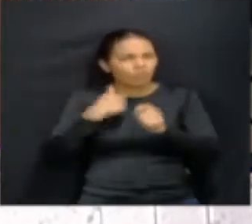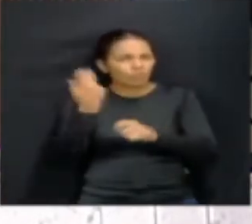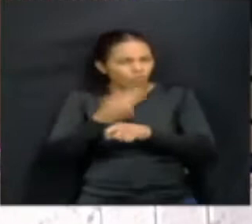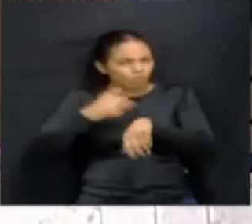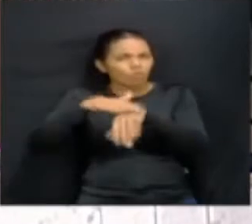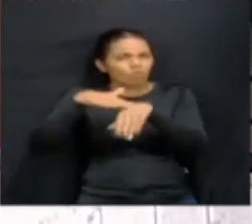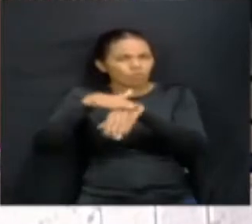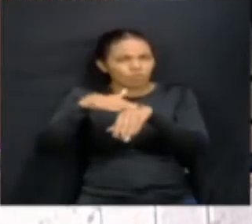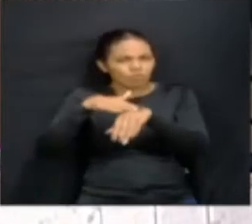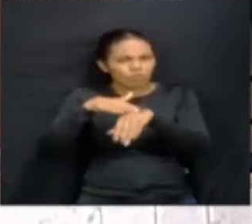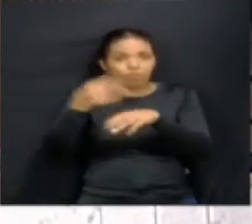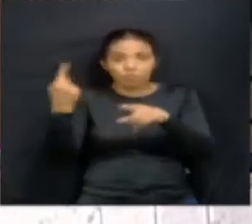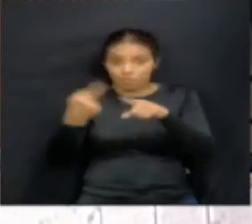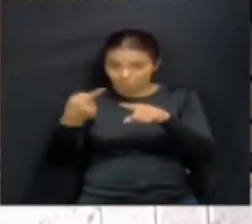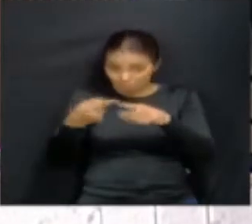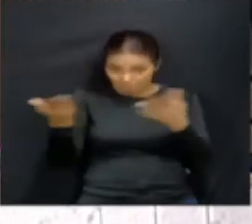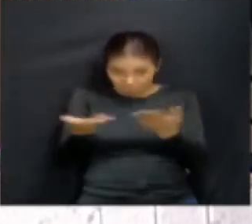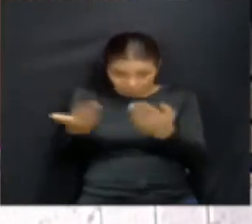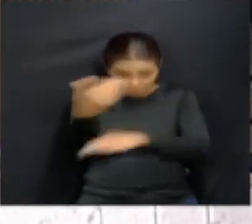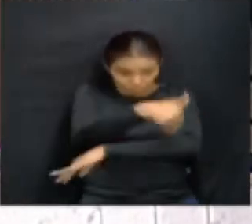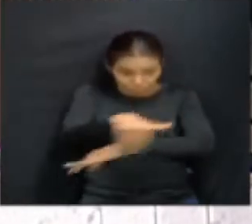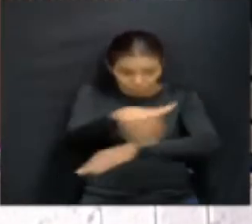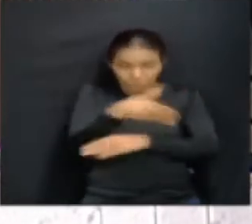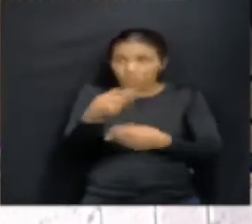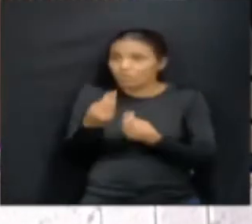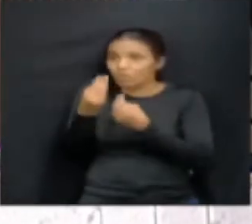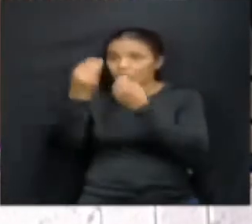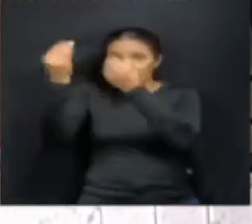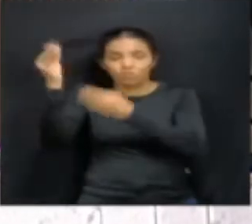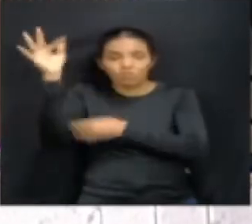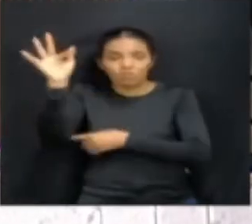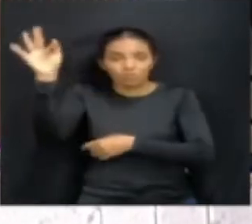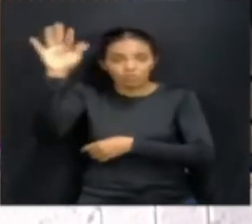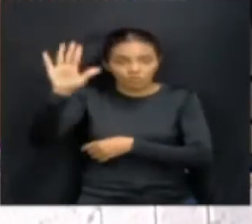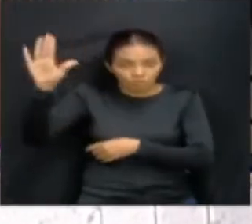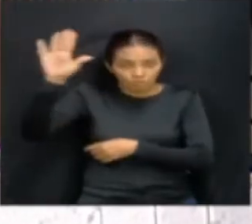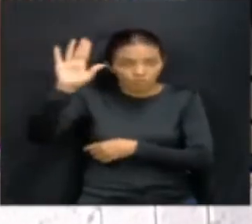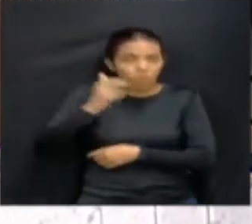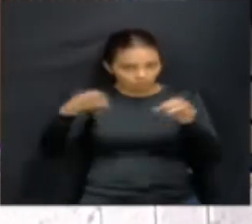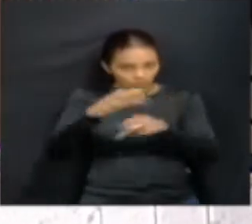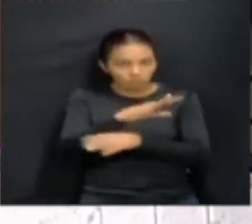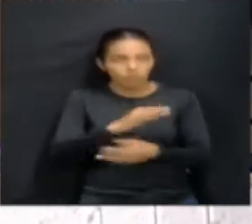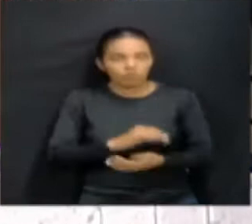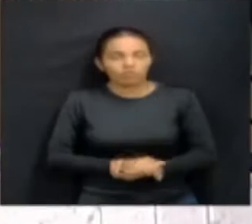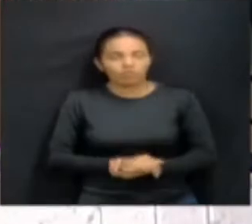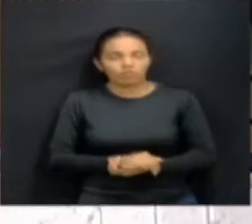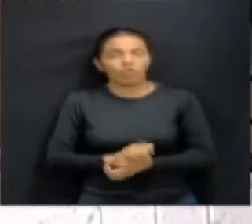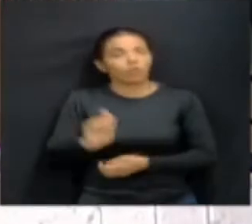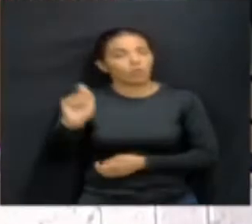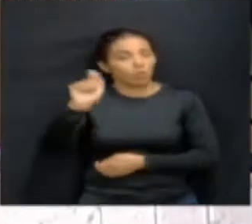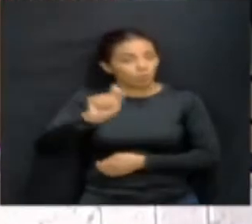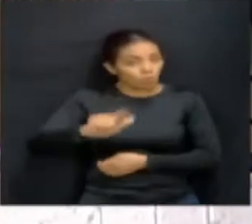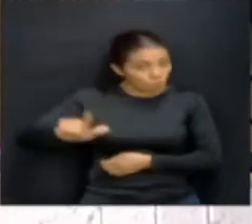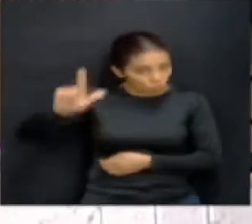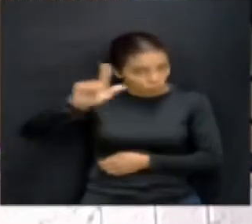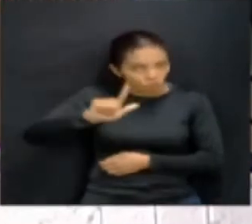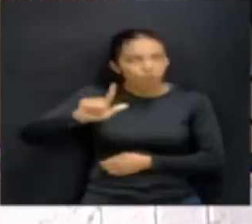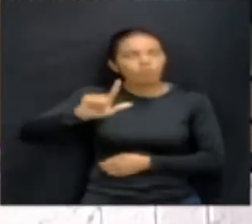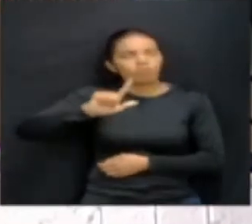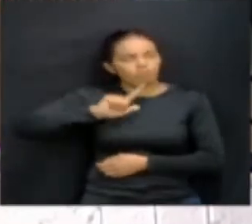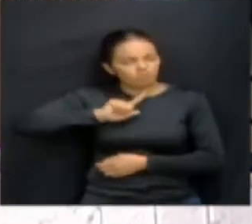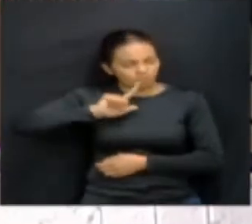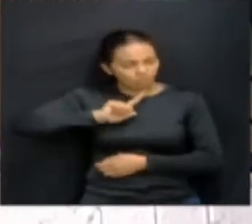esse poder da Assembleia a gente vai participar de audiência mas como mero ouvinte claro que é